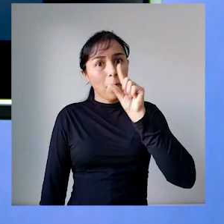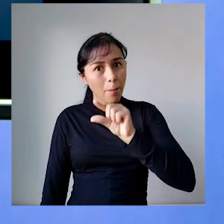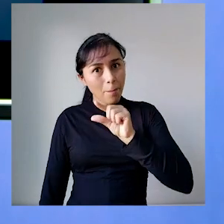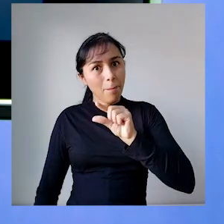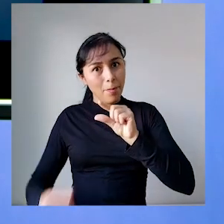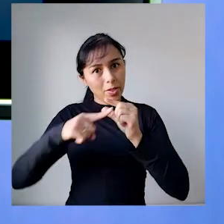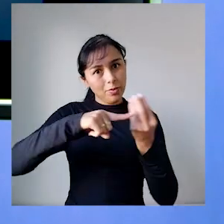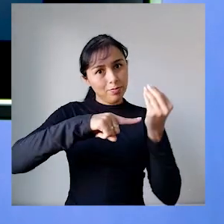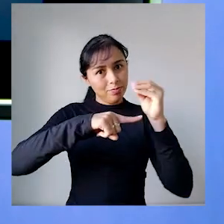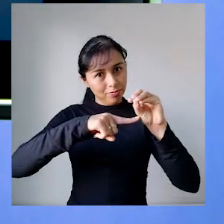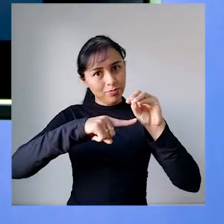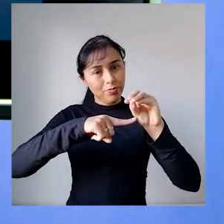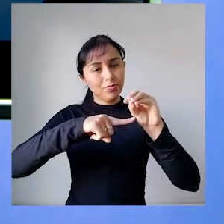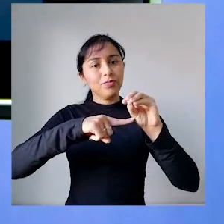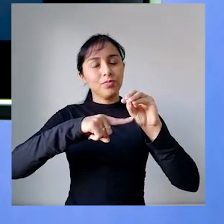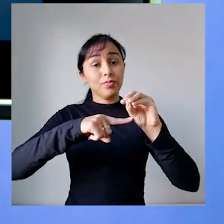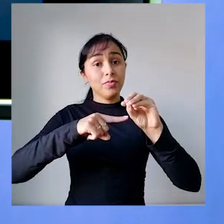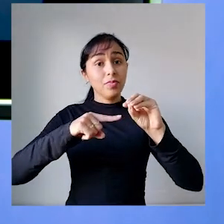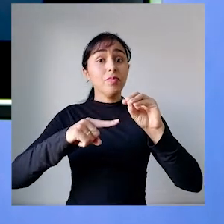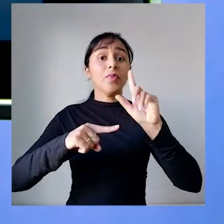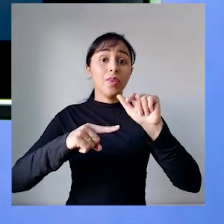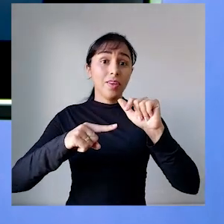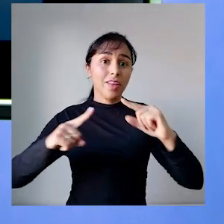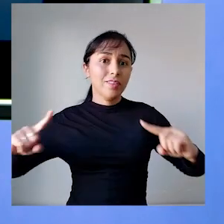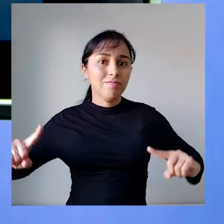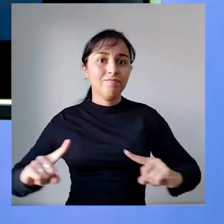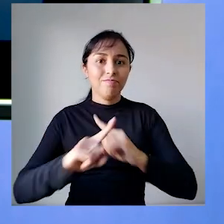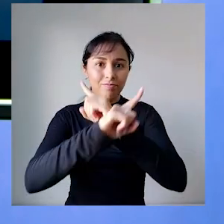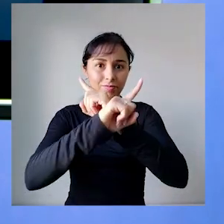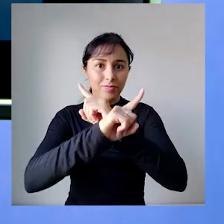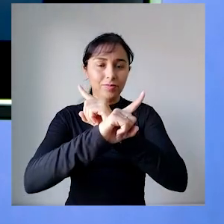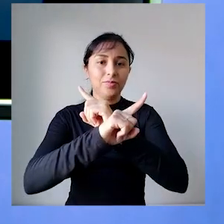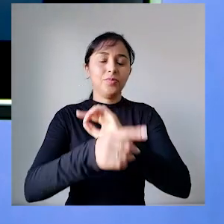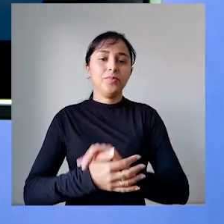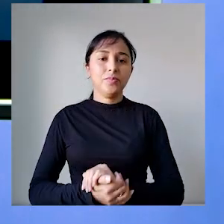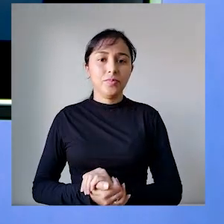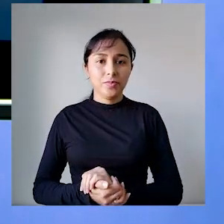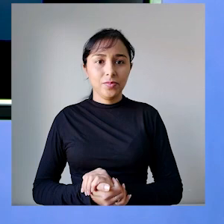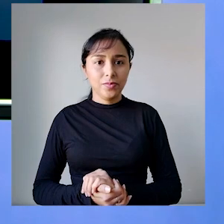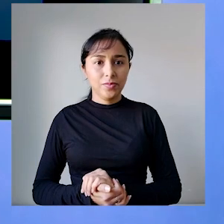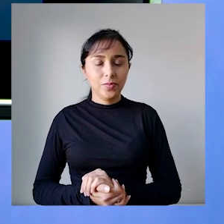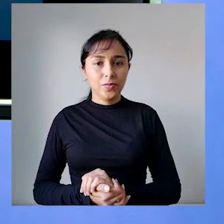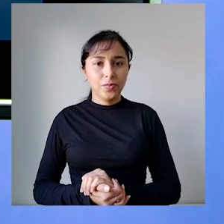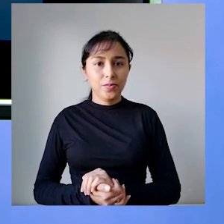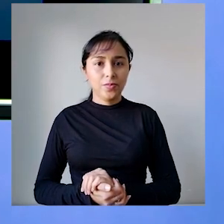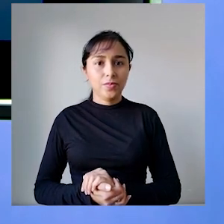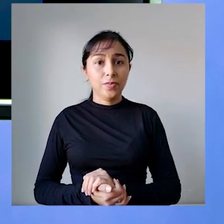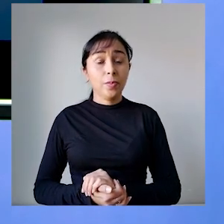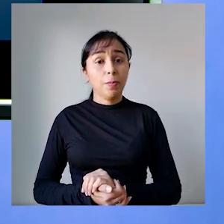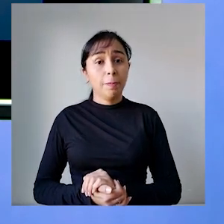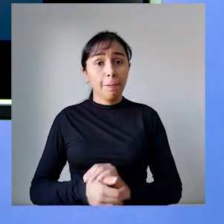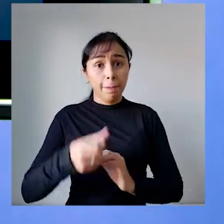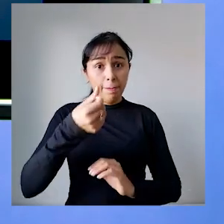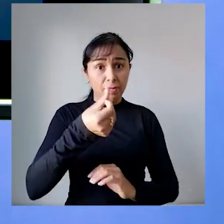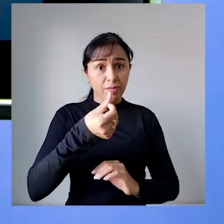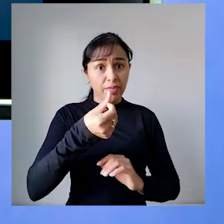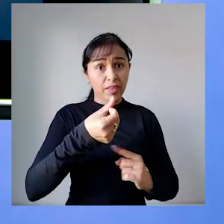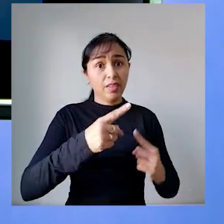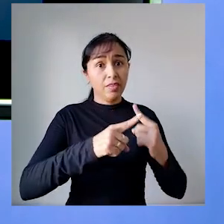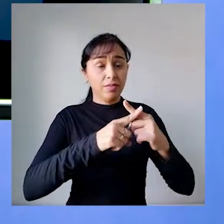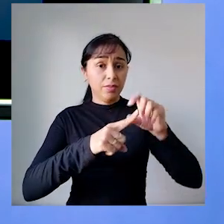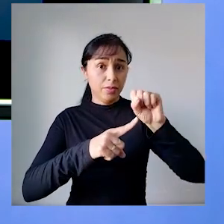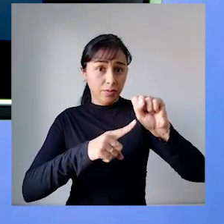cima. Mais um exemplo de uma grandeza que é inversamente proporcional. E aqui, eu sei que 6 vezes 8